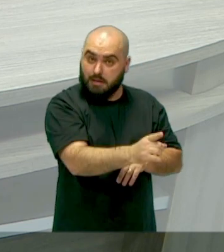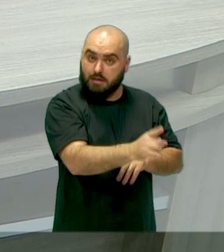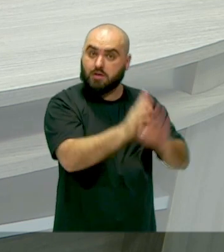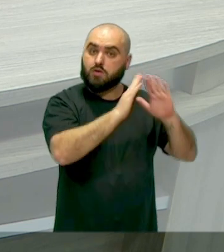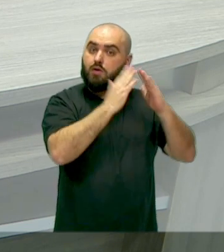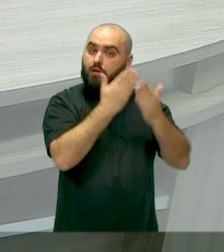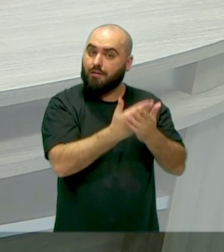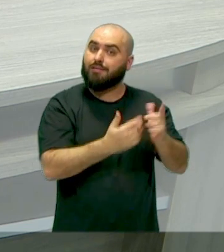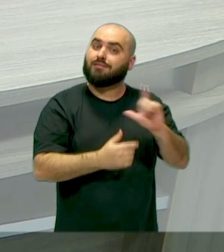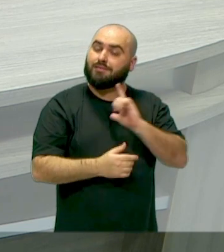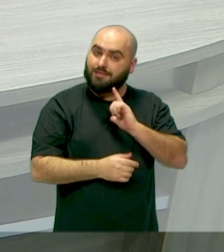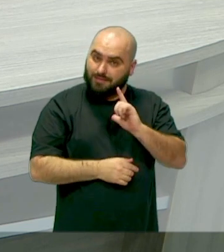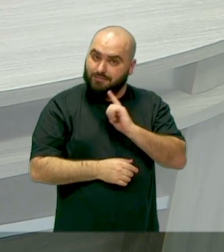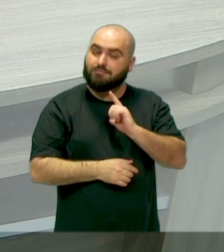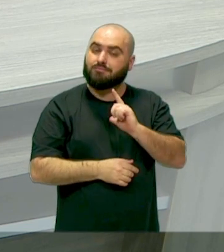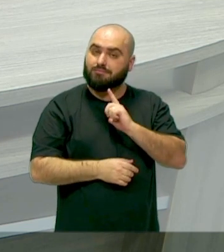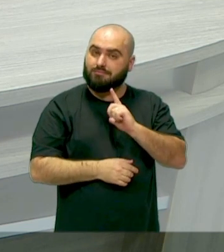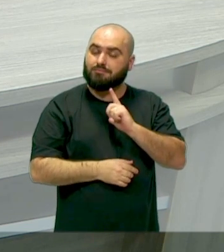a ter,